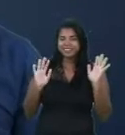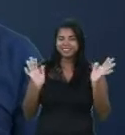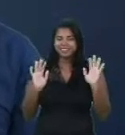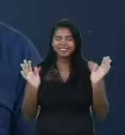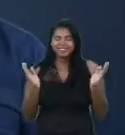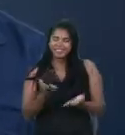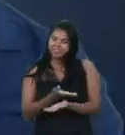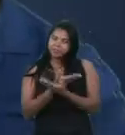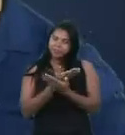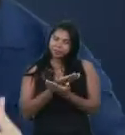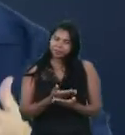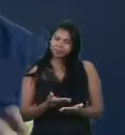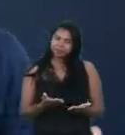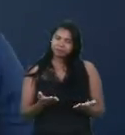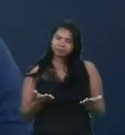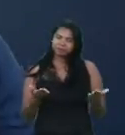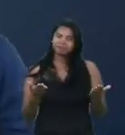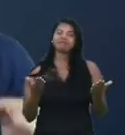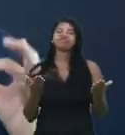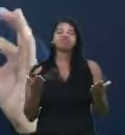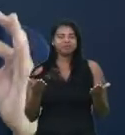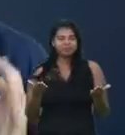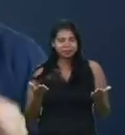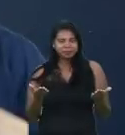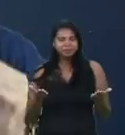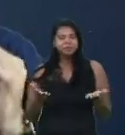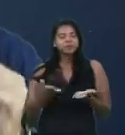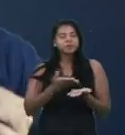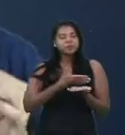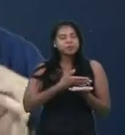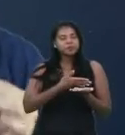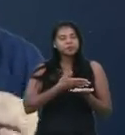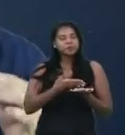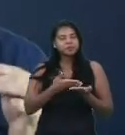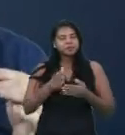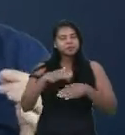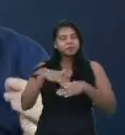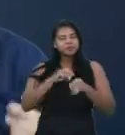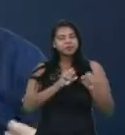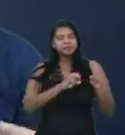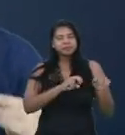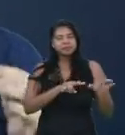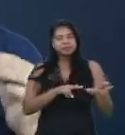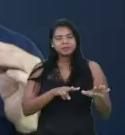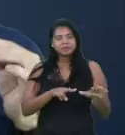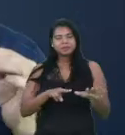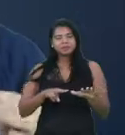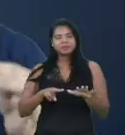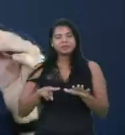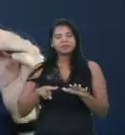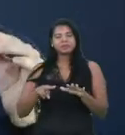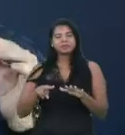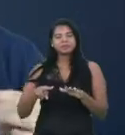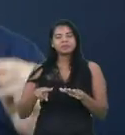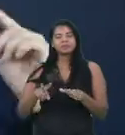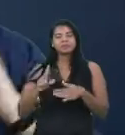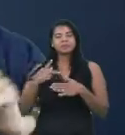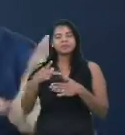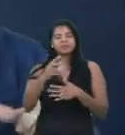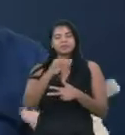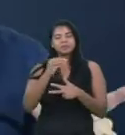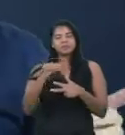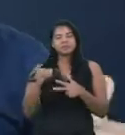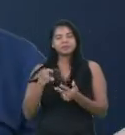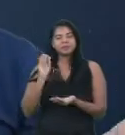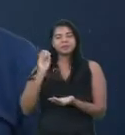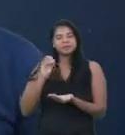Saudações, meus pequenos gafanhotos! Estamos aqui começando mais uma semana no Prepara Enem do